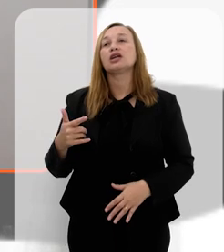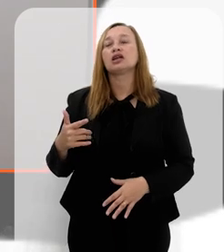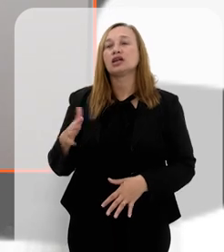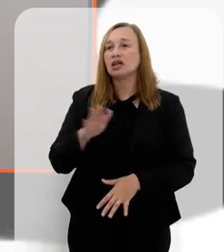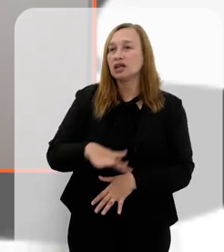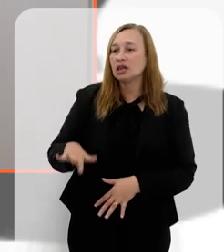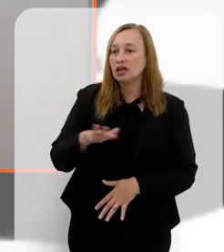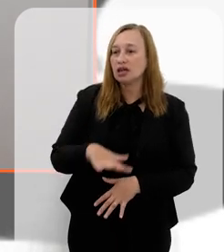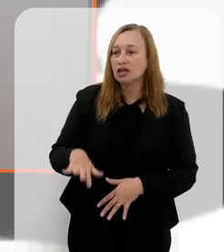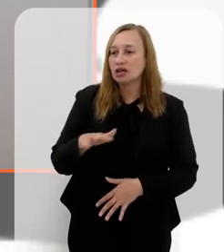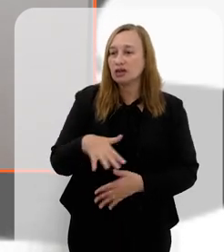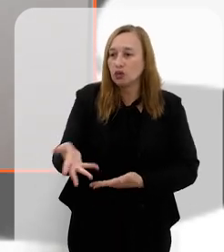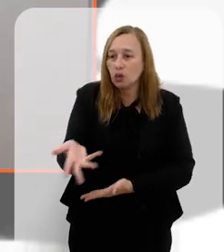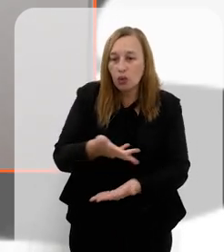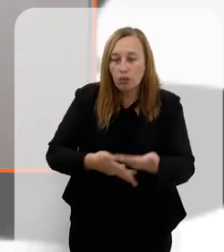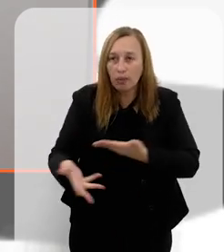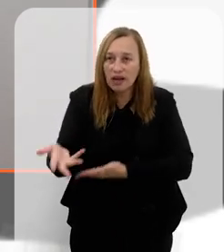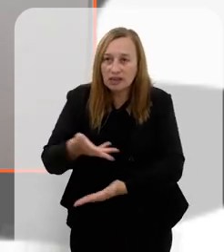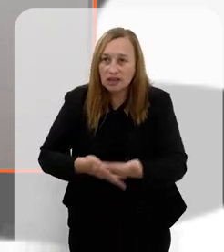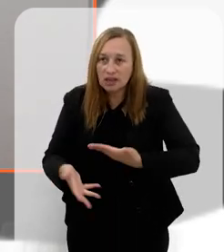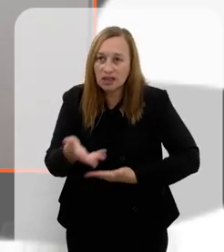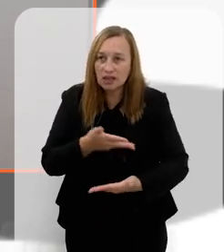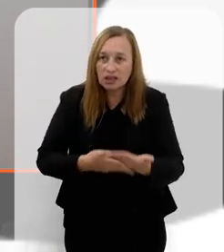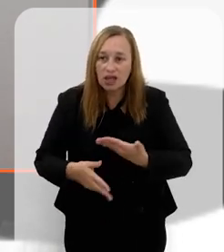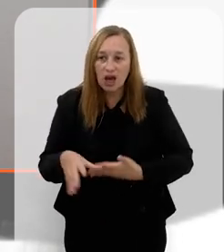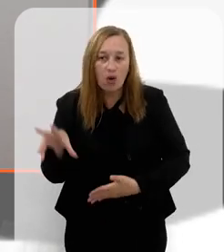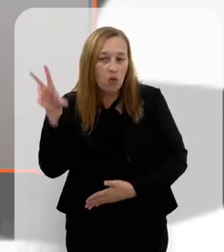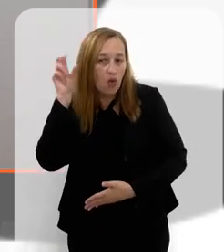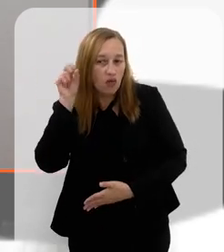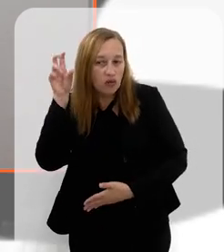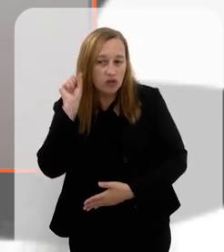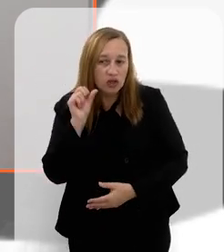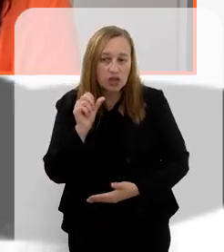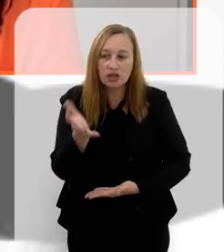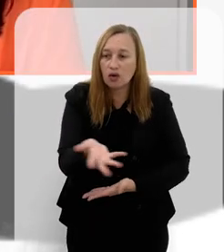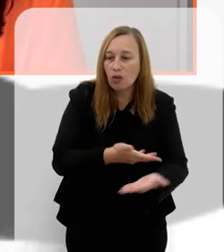estavam assim, a escuta deles tinha mudado.